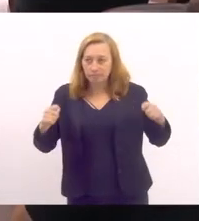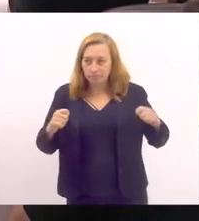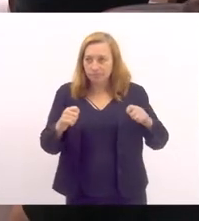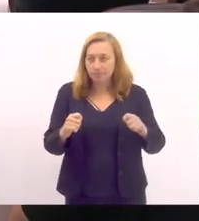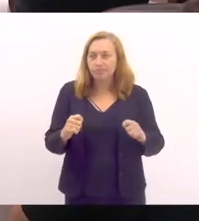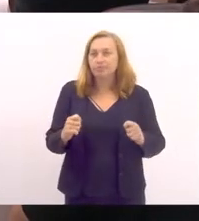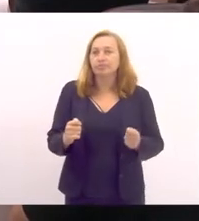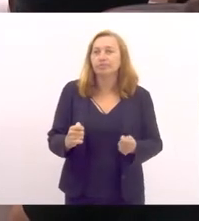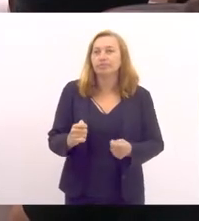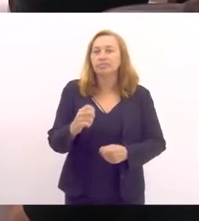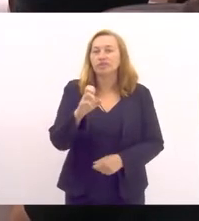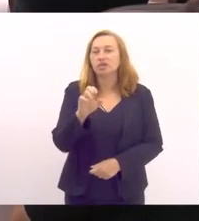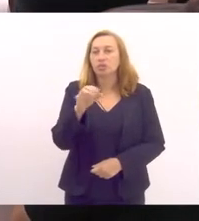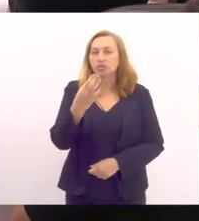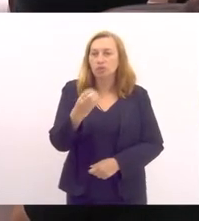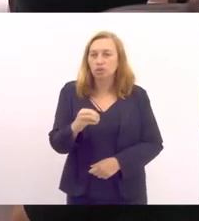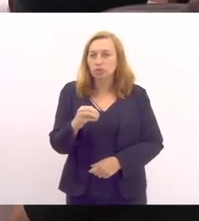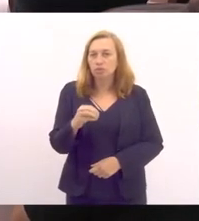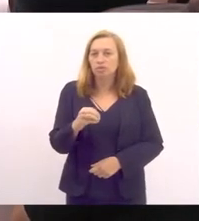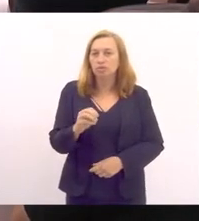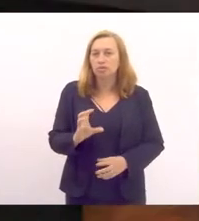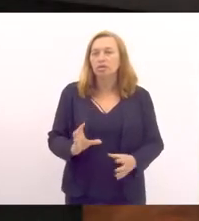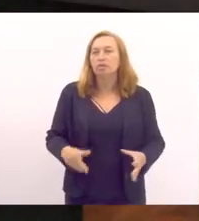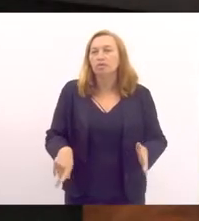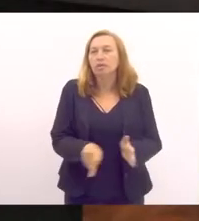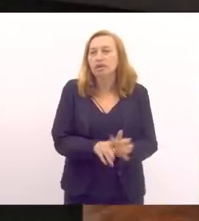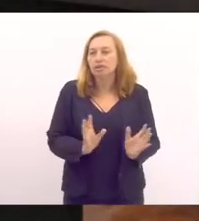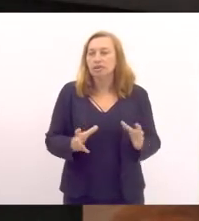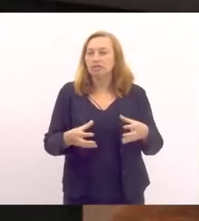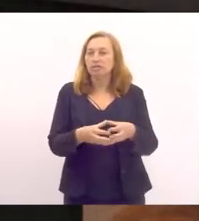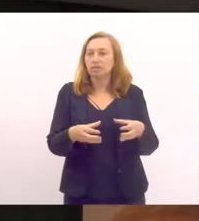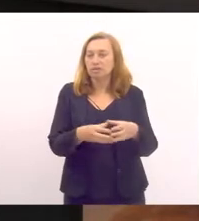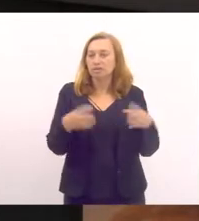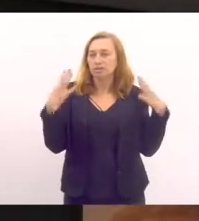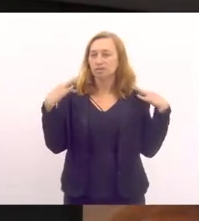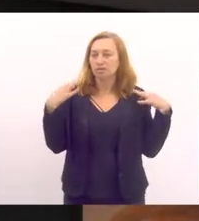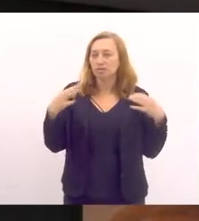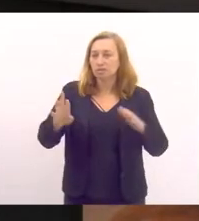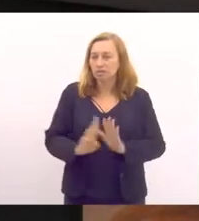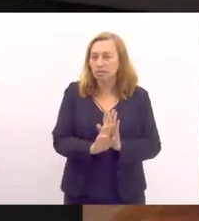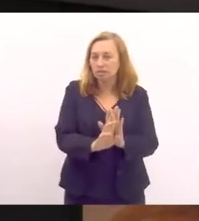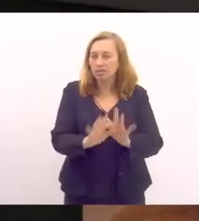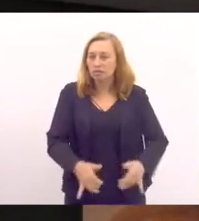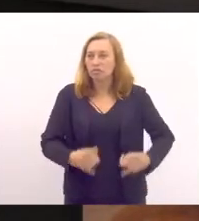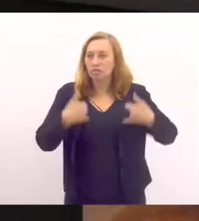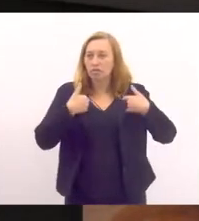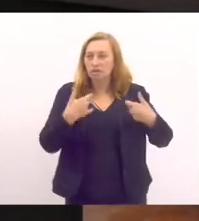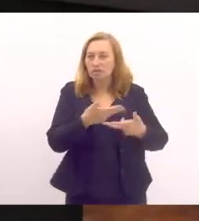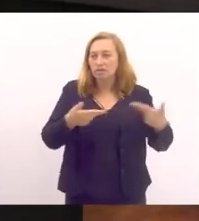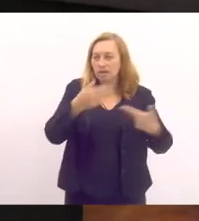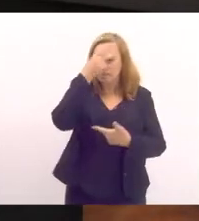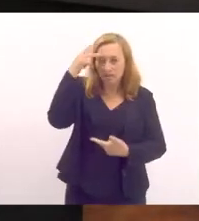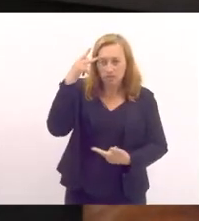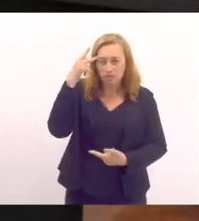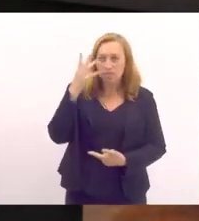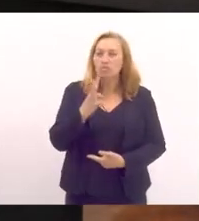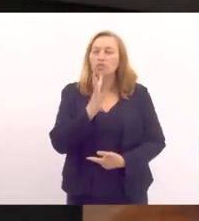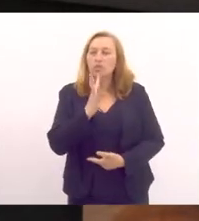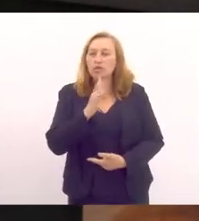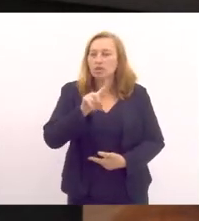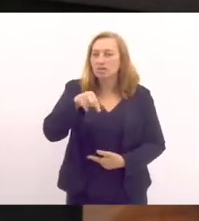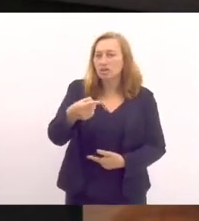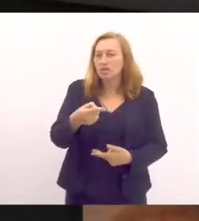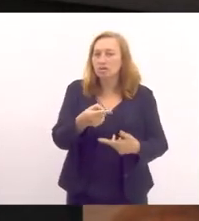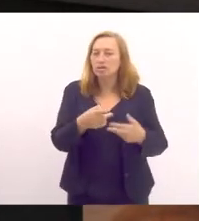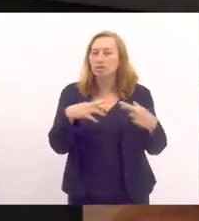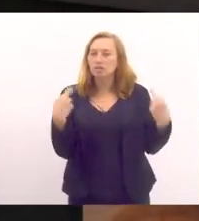Turismo, infelizmente ele não pôde estar presente, mas eu vim representando com muito orgulho, né, vários rostos conhecidos aqui de várias outras audiências